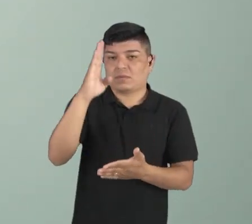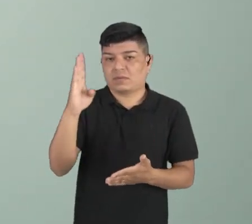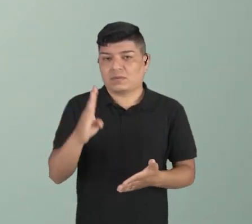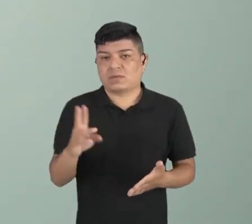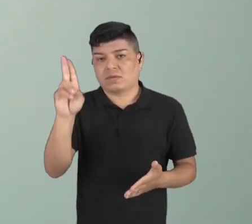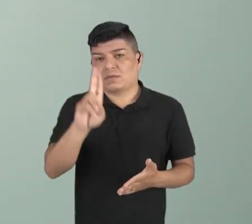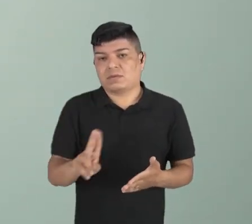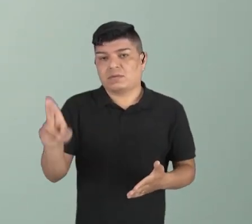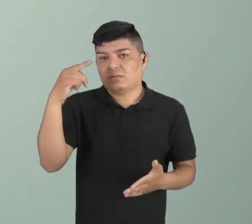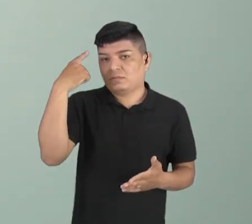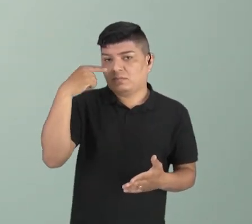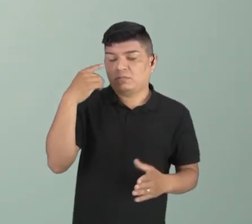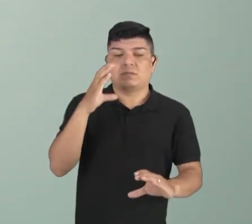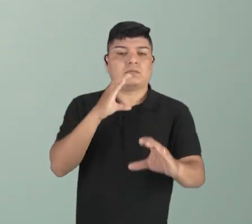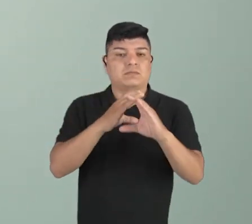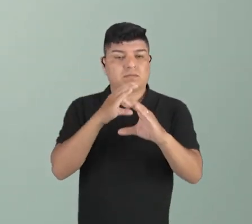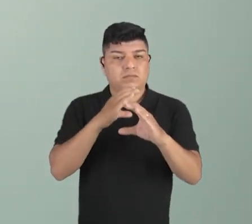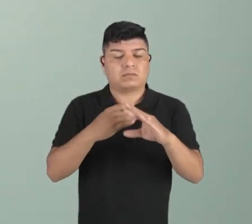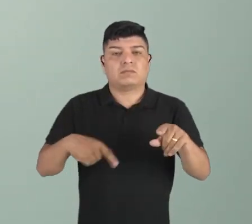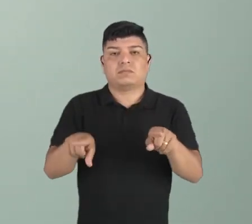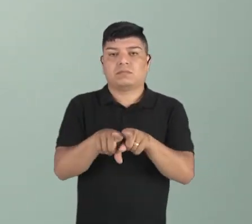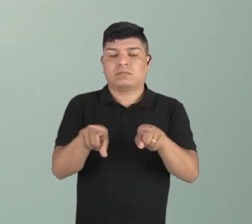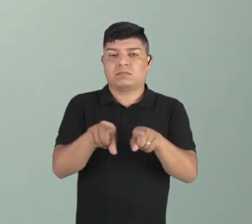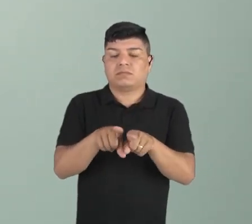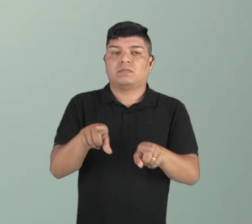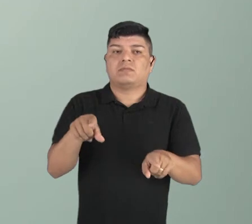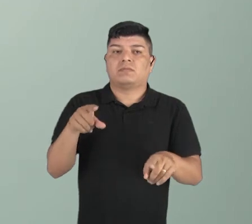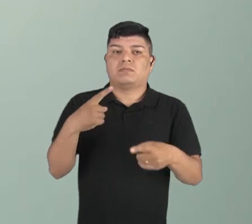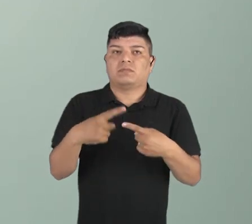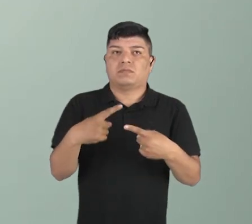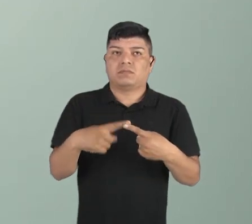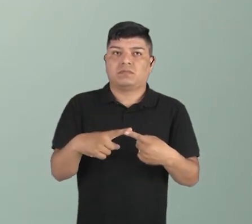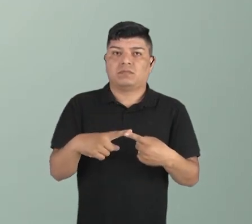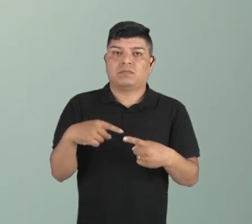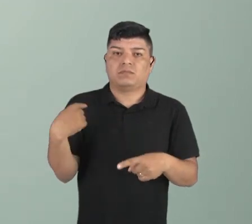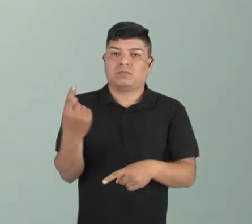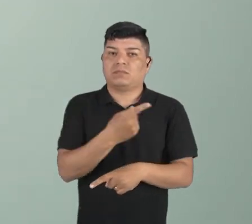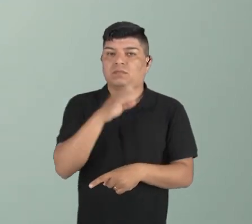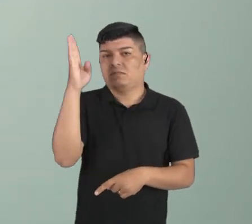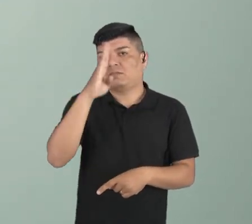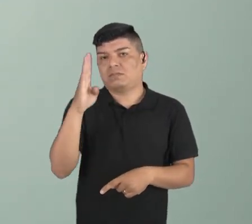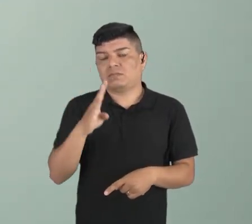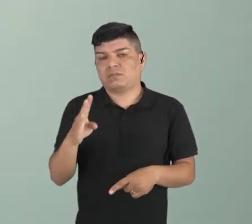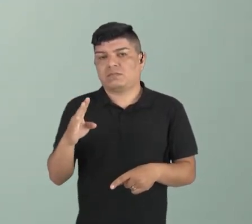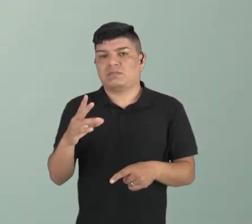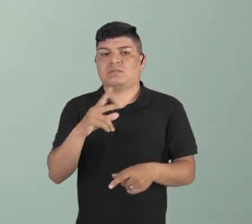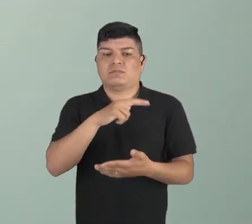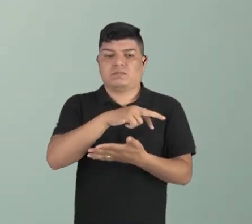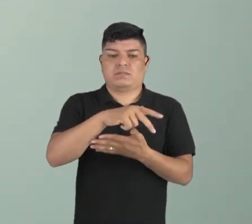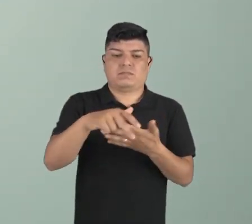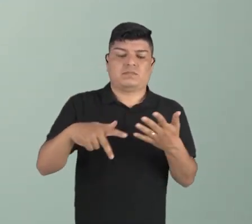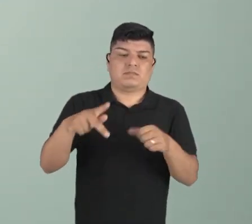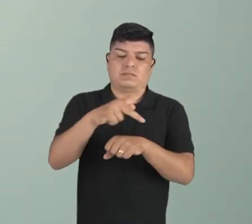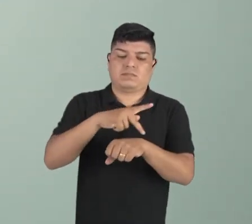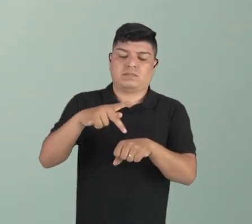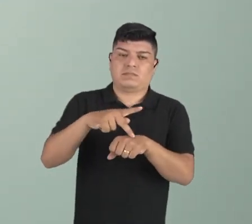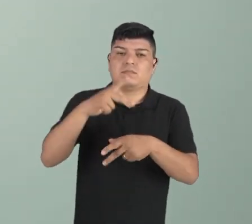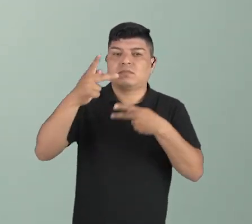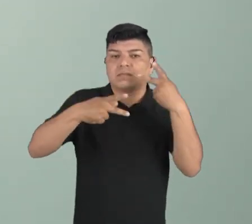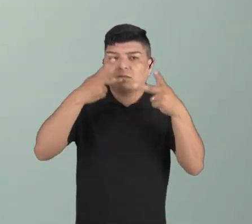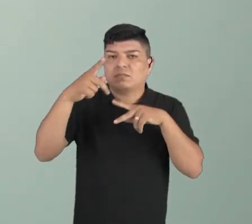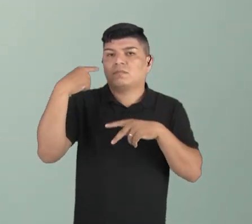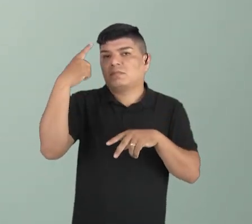brasileiros utilizam o espanhol para se comunicar, porque nós somos um país que é cercado de países que